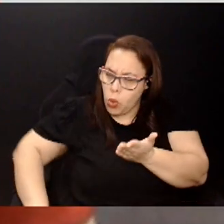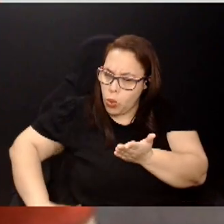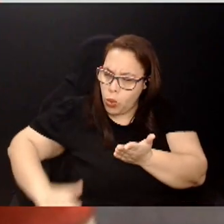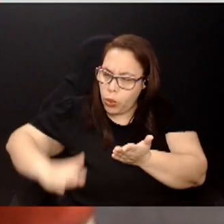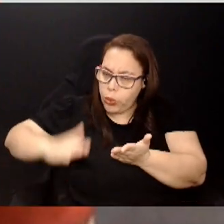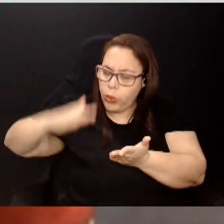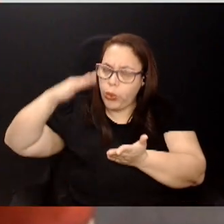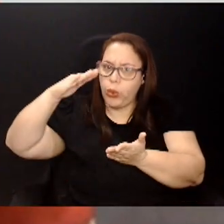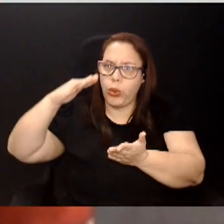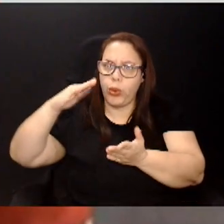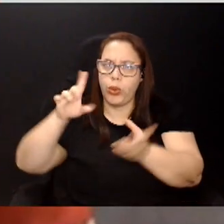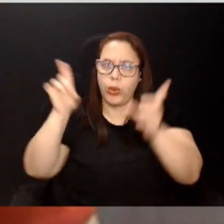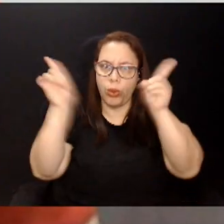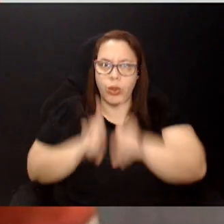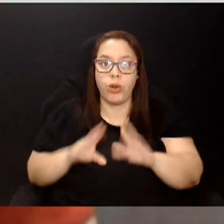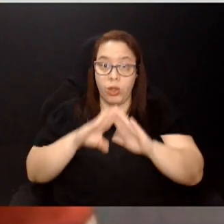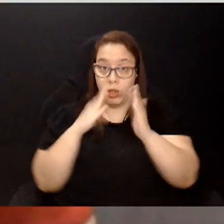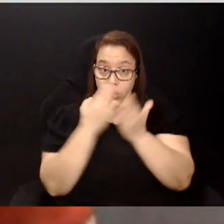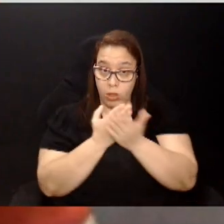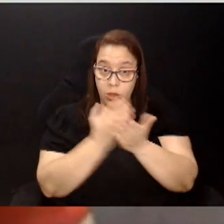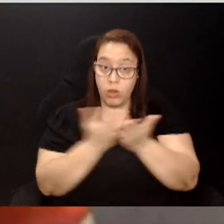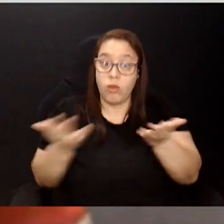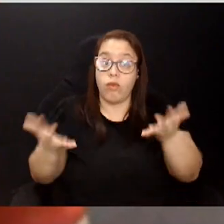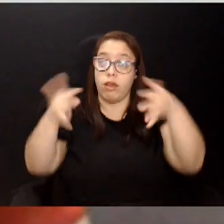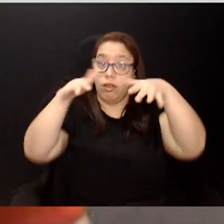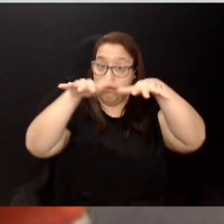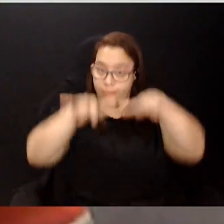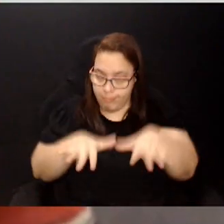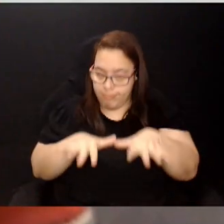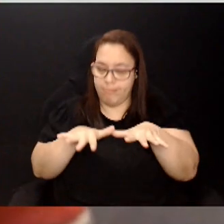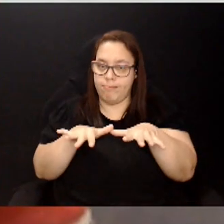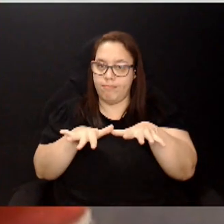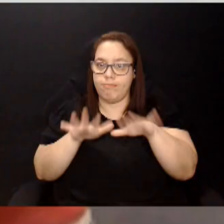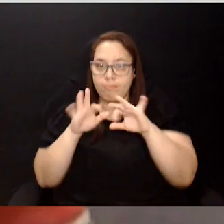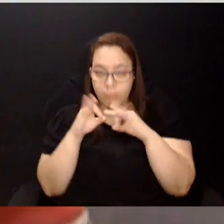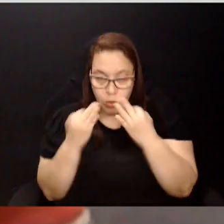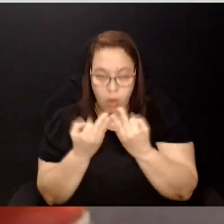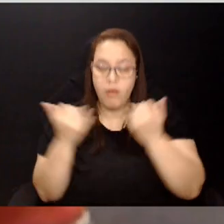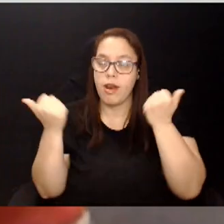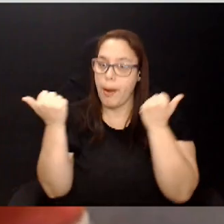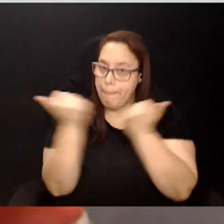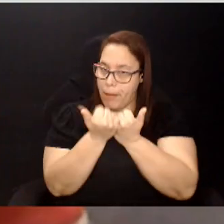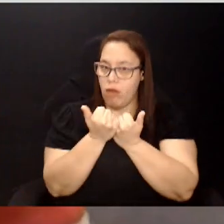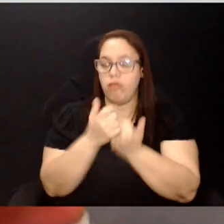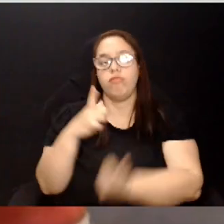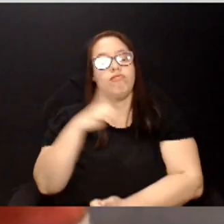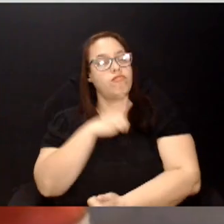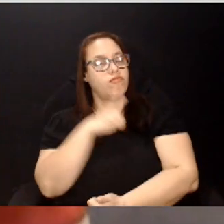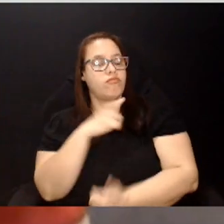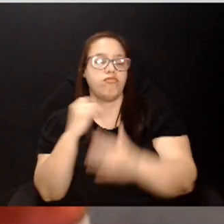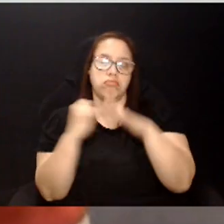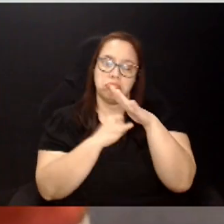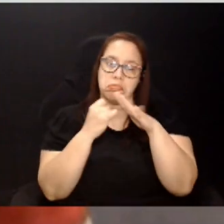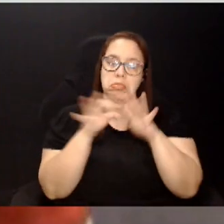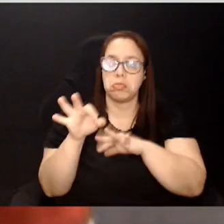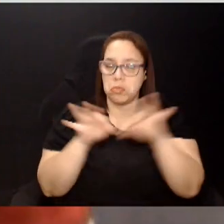tem uma escola de fato inclusiva, tem uma família que a apoie, tem uma entidade, uma organização como Laramara, que